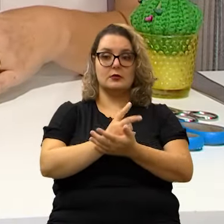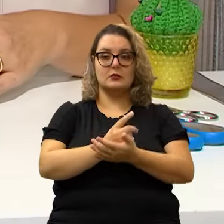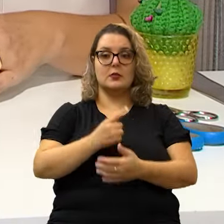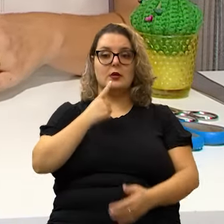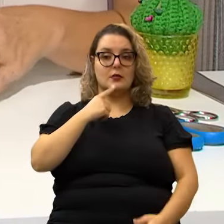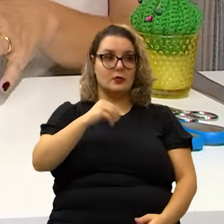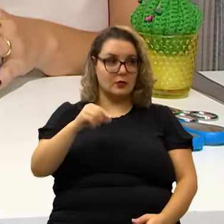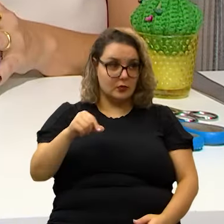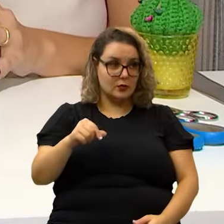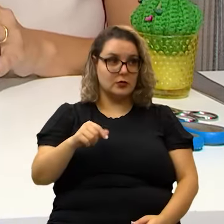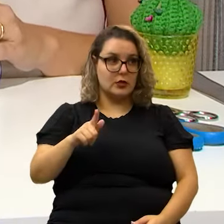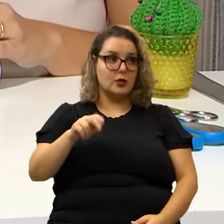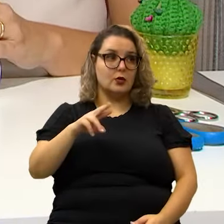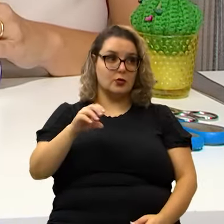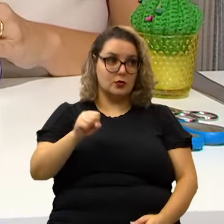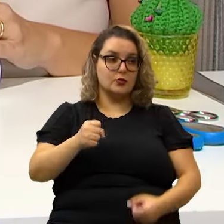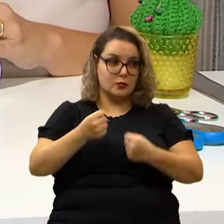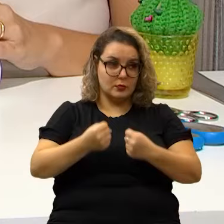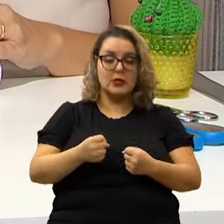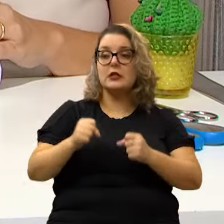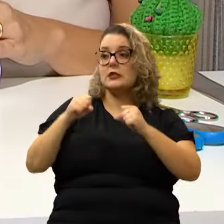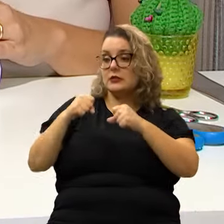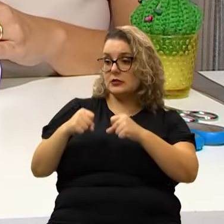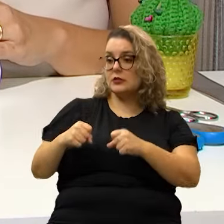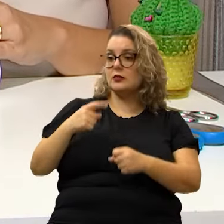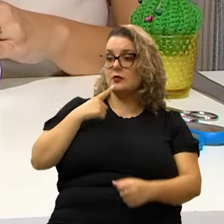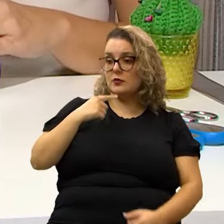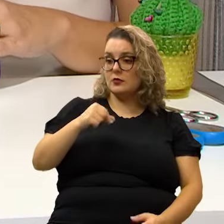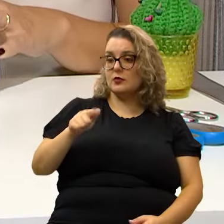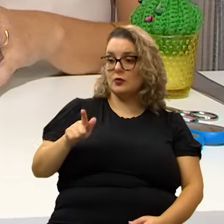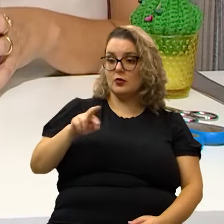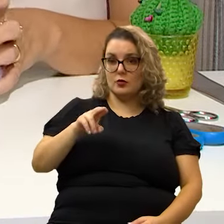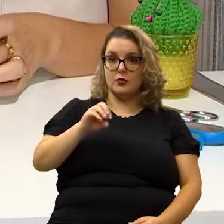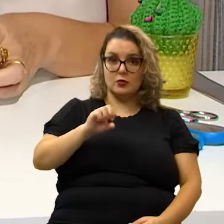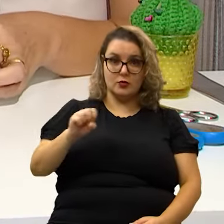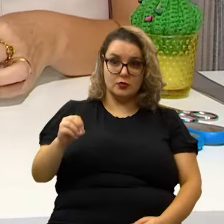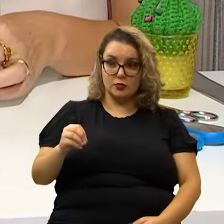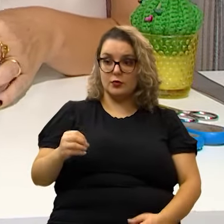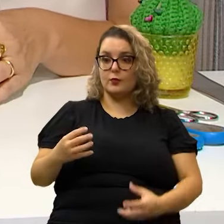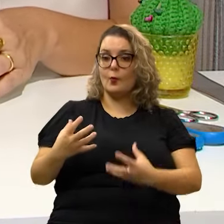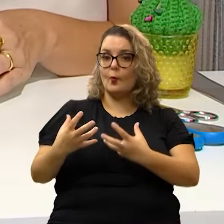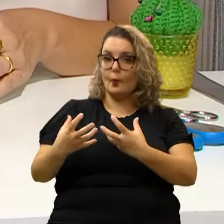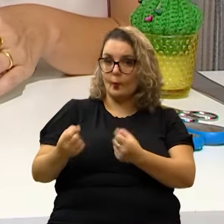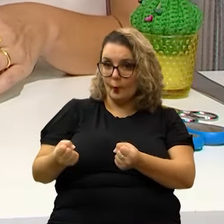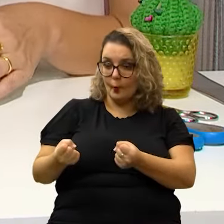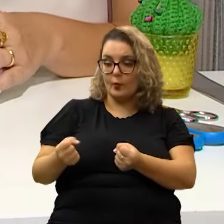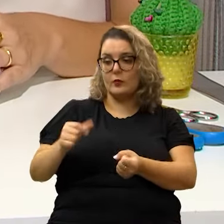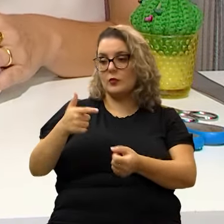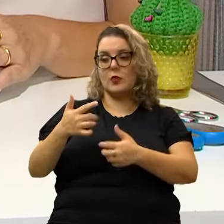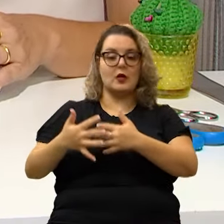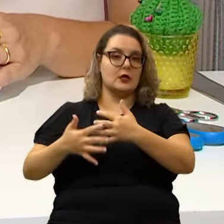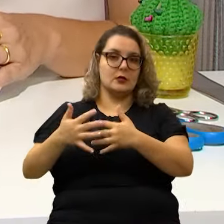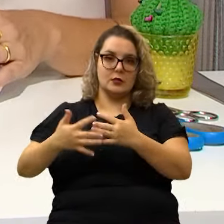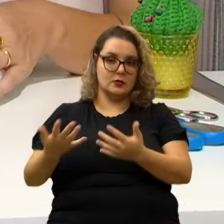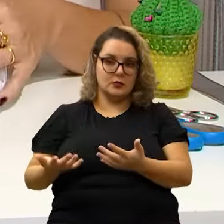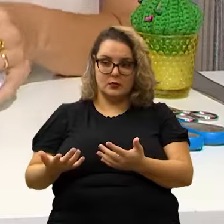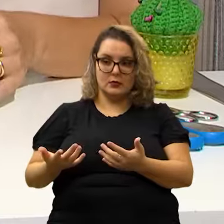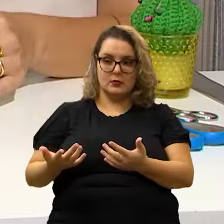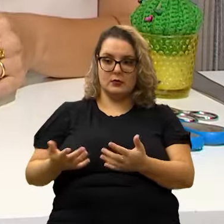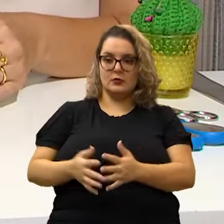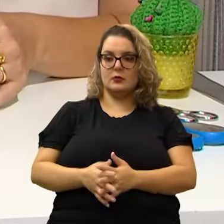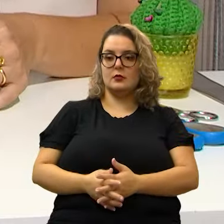recomenda o sal grosso para fazer com o peso? Exatamente, porque o sal grosso ele já é um produto que está seco, né? Ele não vai ter nenhuma